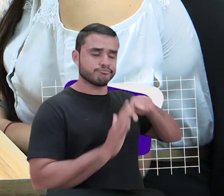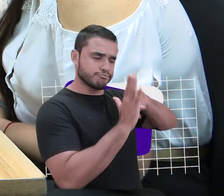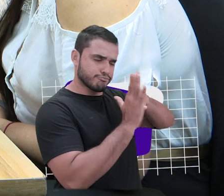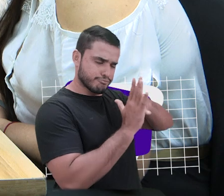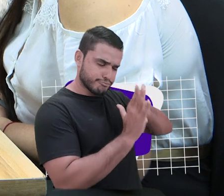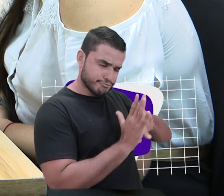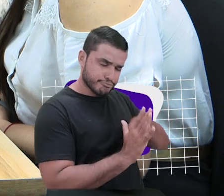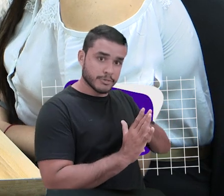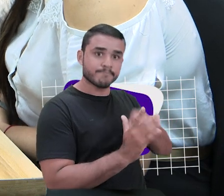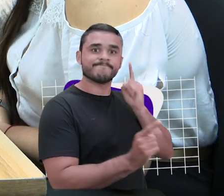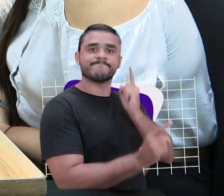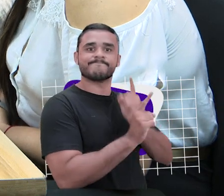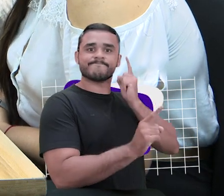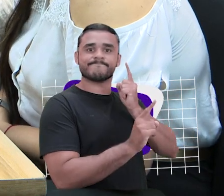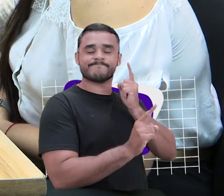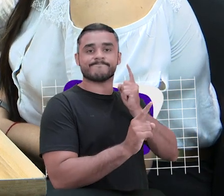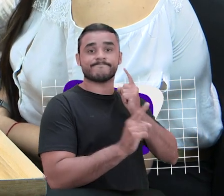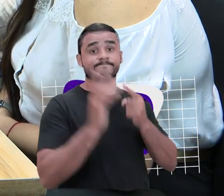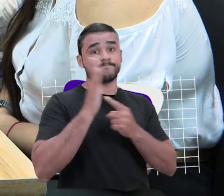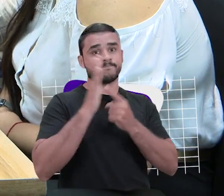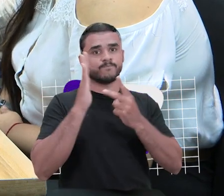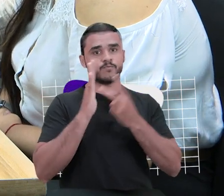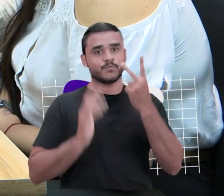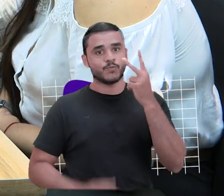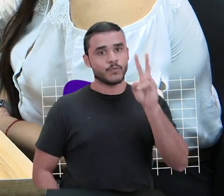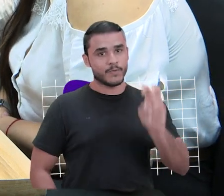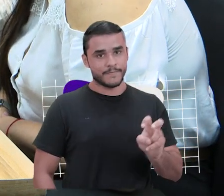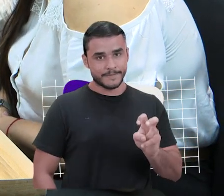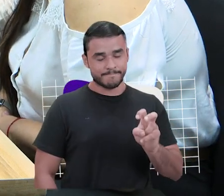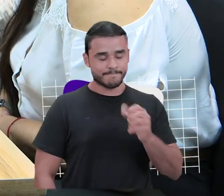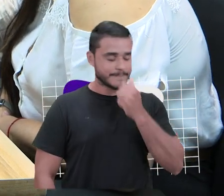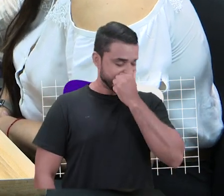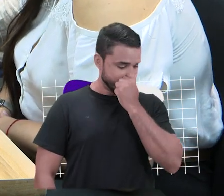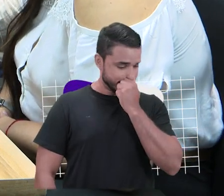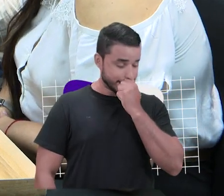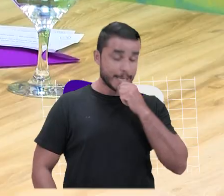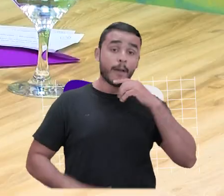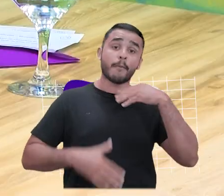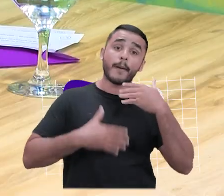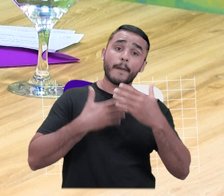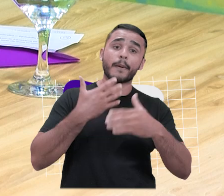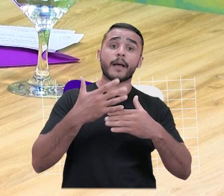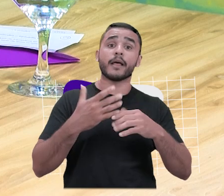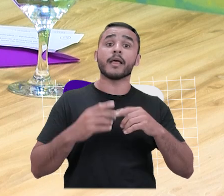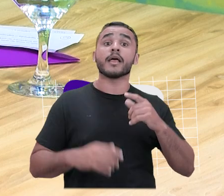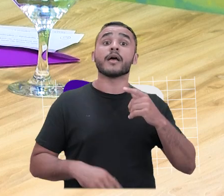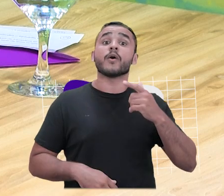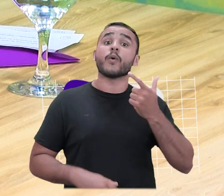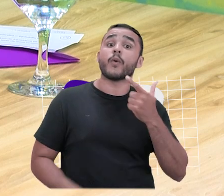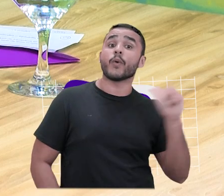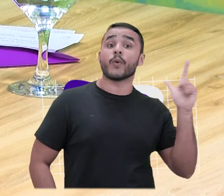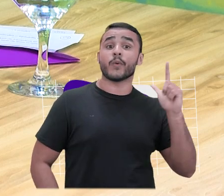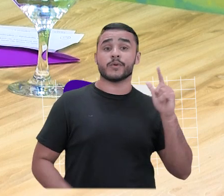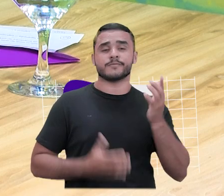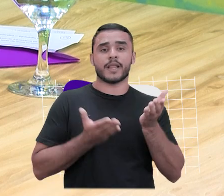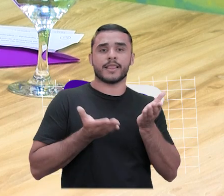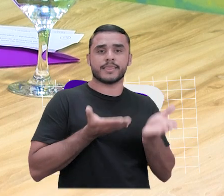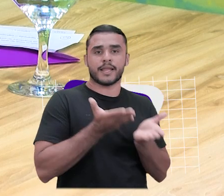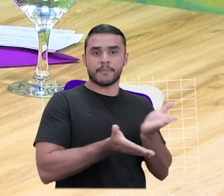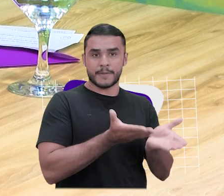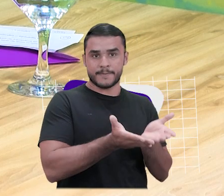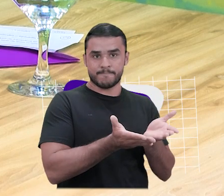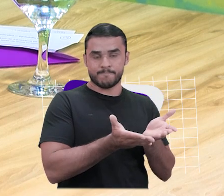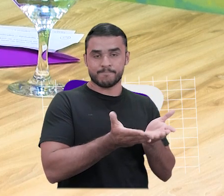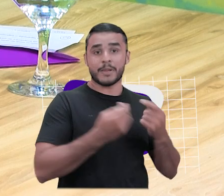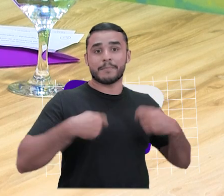segunda parte, que é o que? A luta para o tratamento, né? Que há 10 anos atrás não tinha tantas clínicas